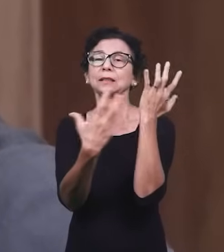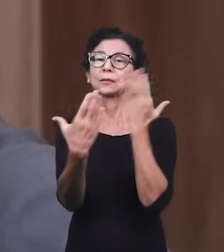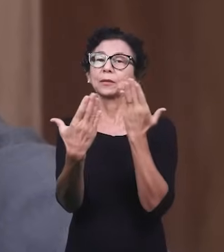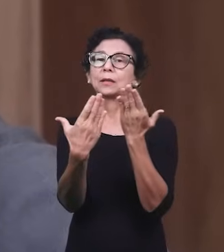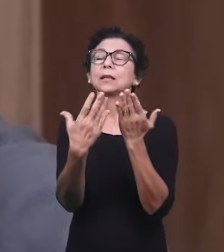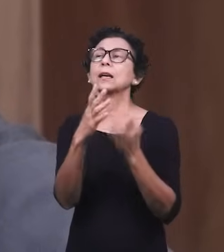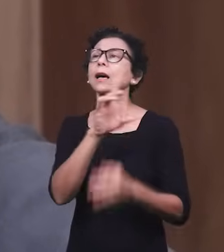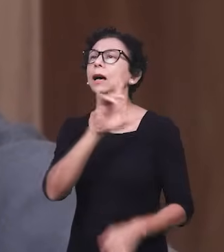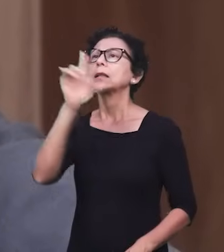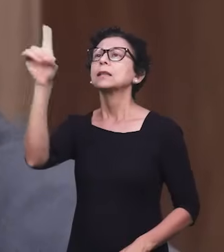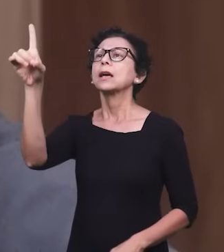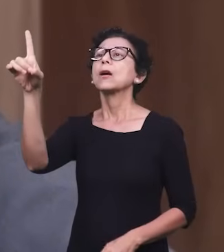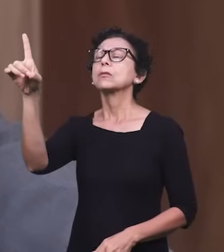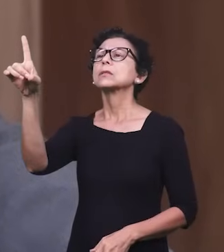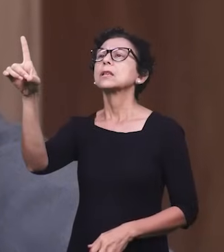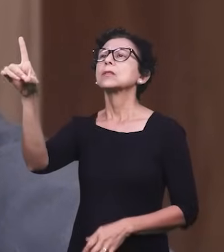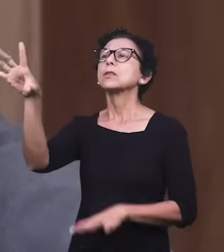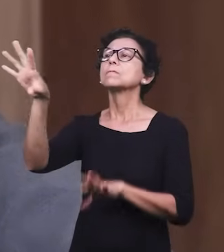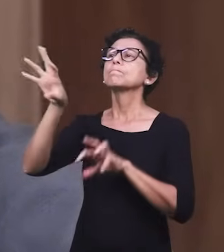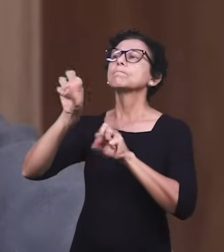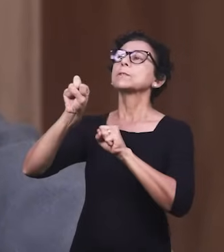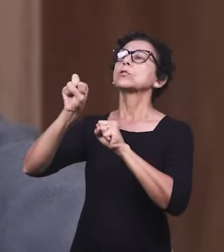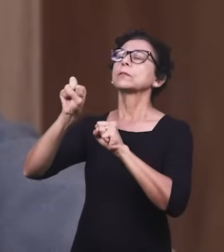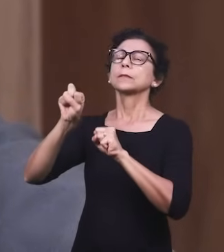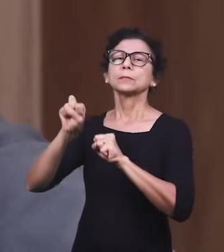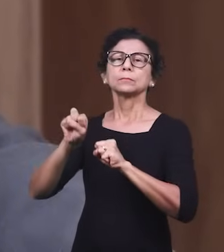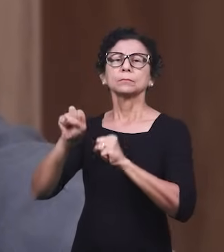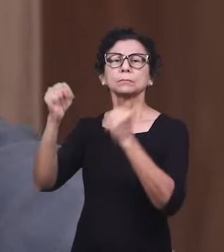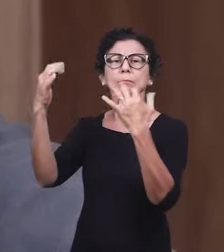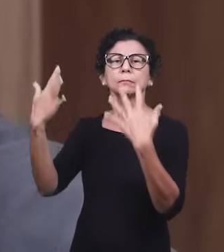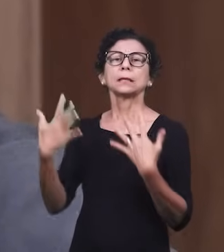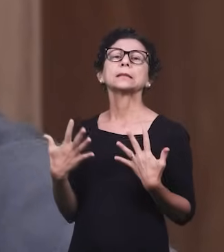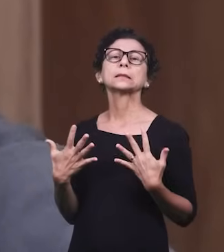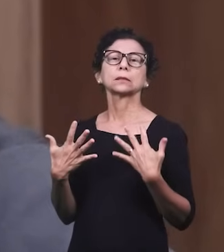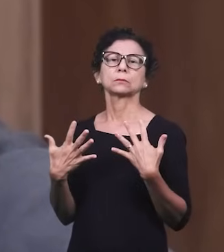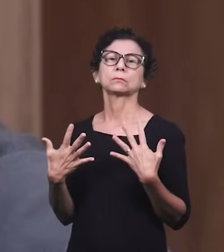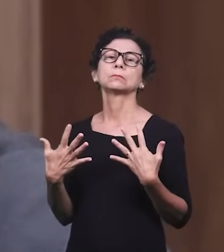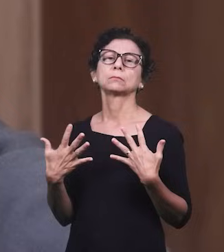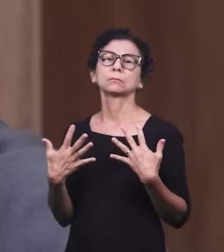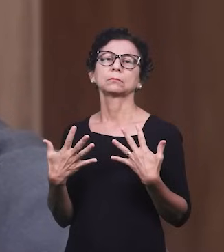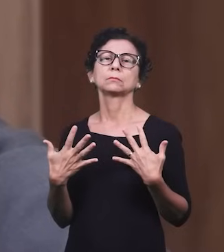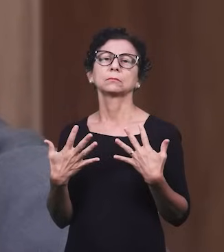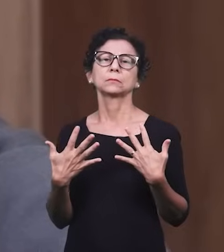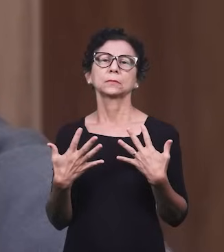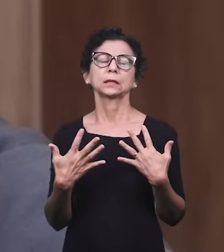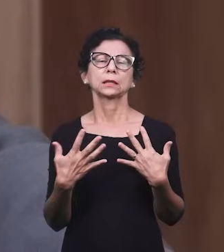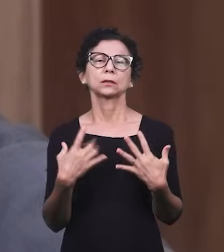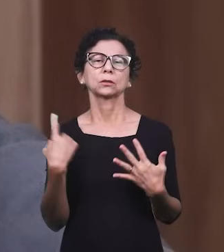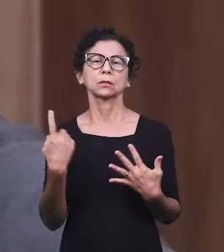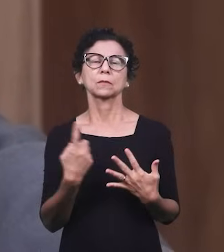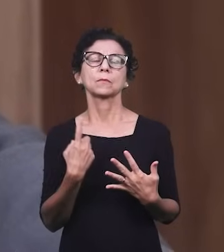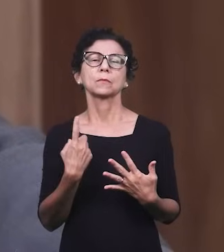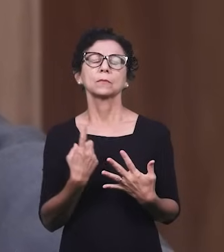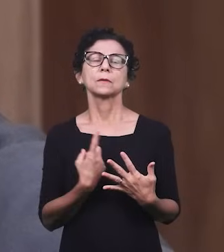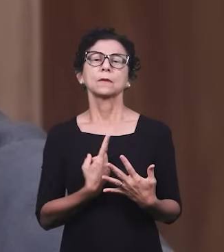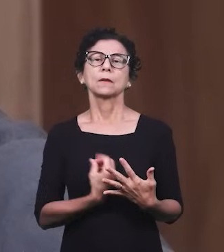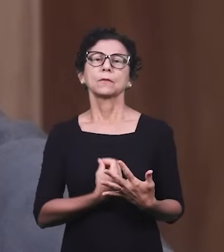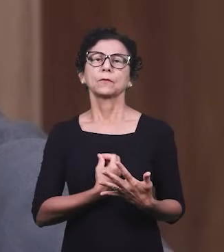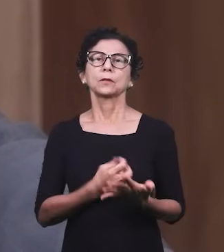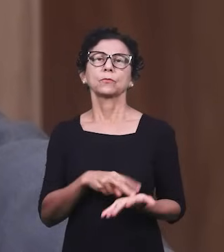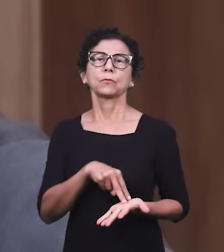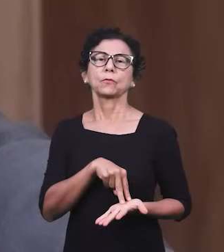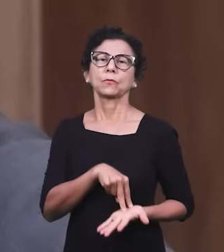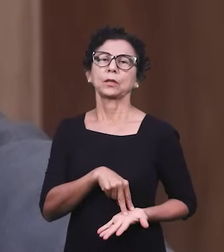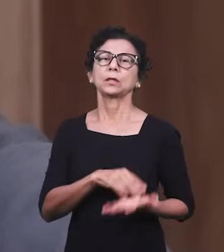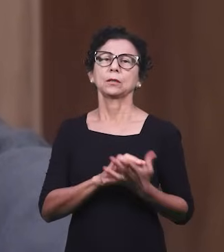vem e o servo não se abala porque ele tem confiança de que o senhor vai operar a sua folha fica verde a folha fala do testemunho Uhum